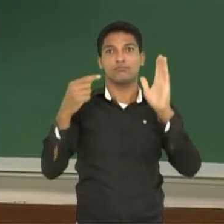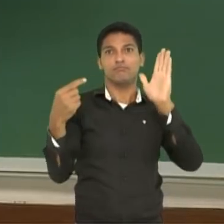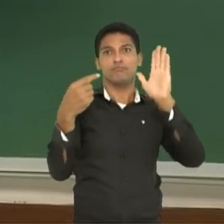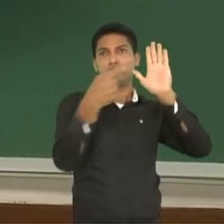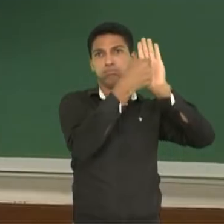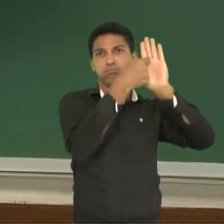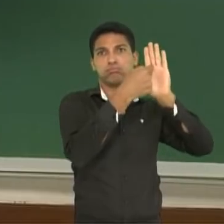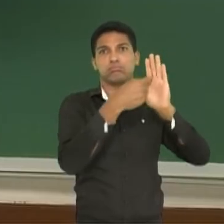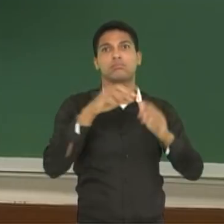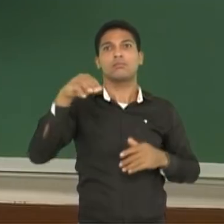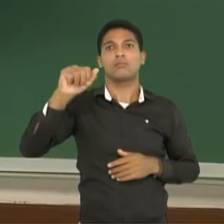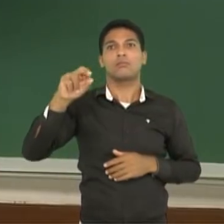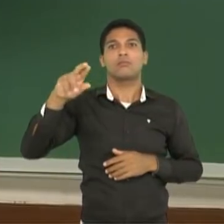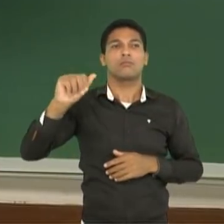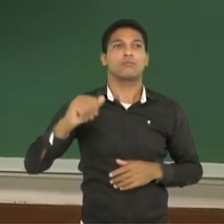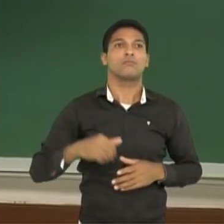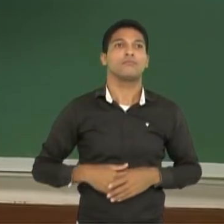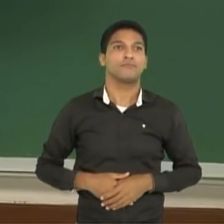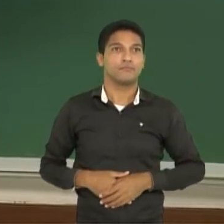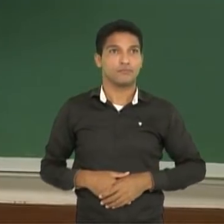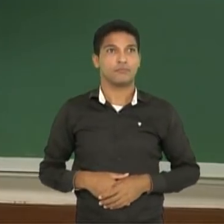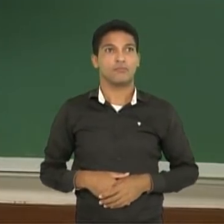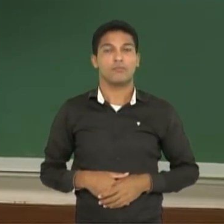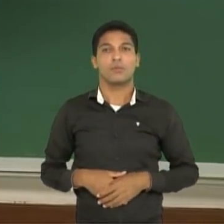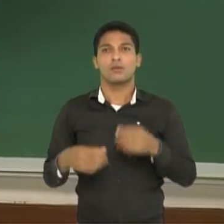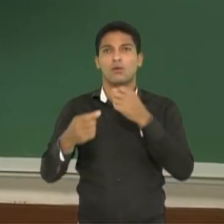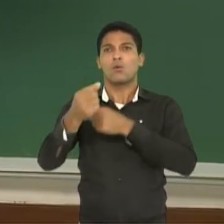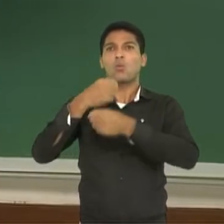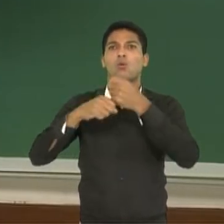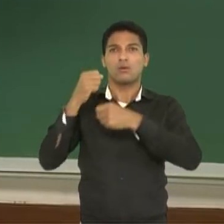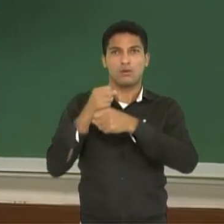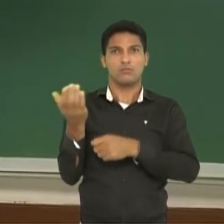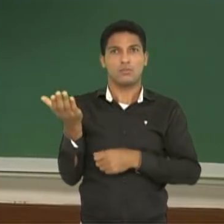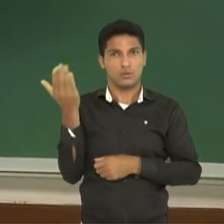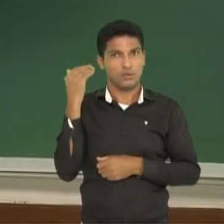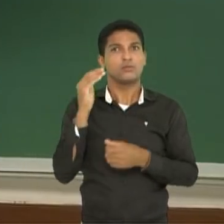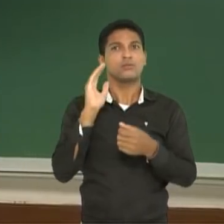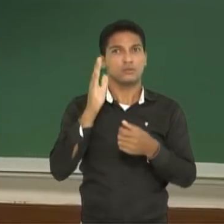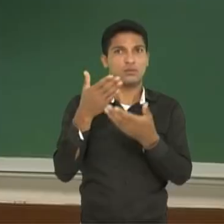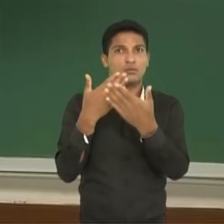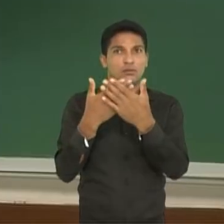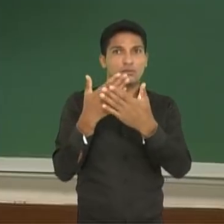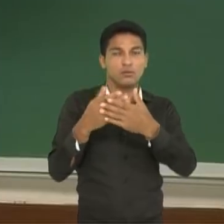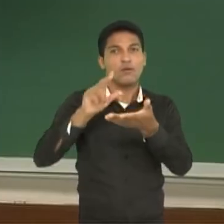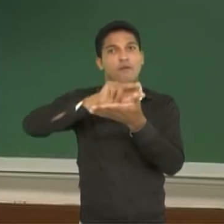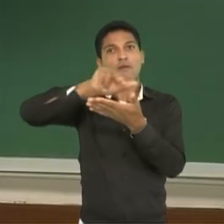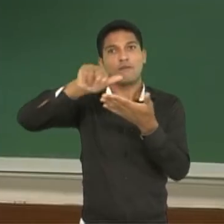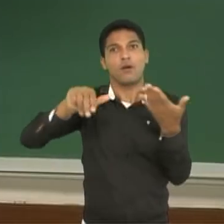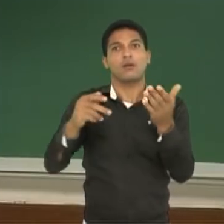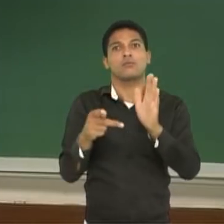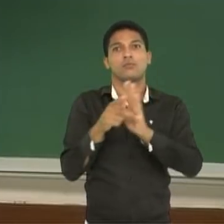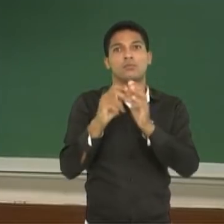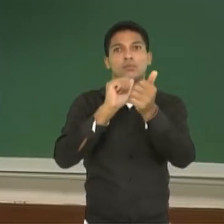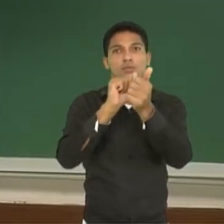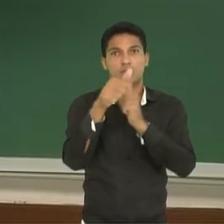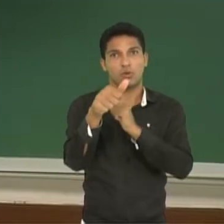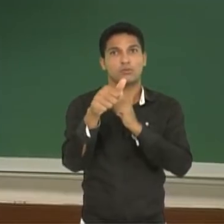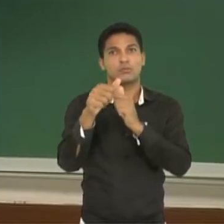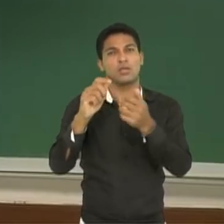né? Durante o ano passado, nós vimos, né, vários desses esportes assim com